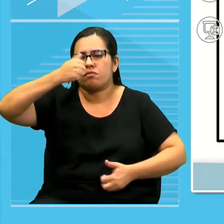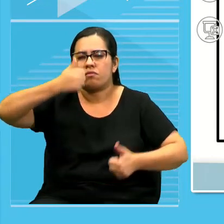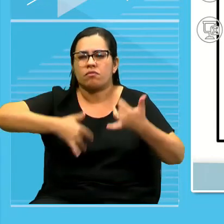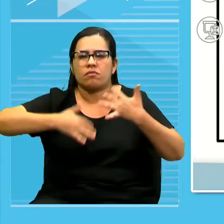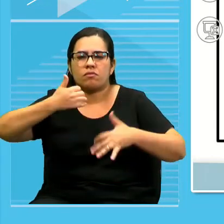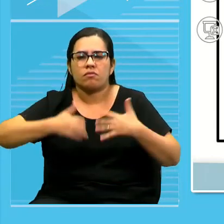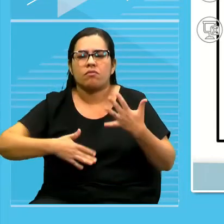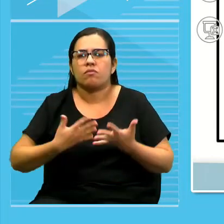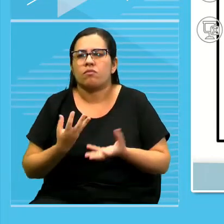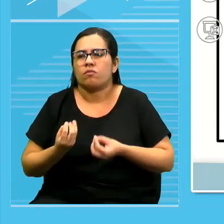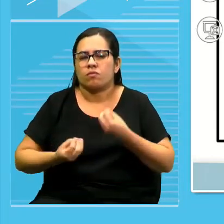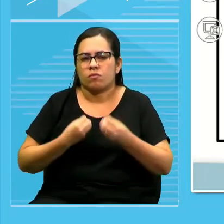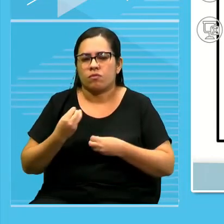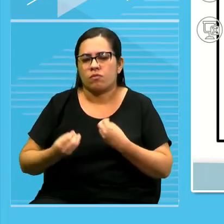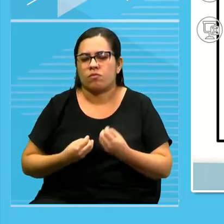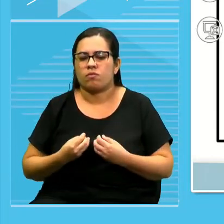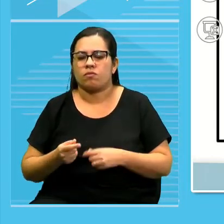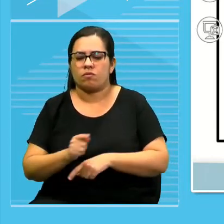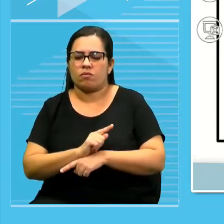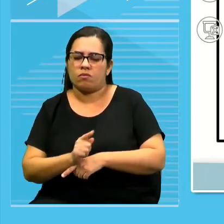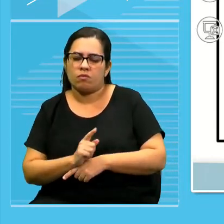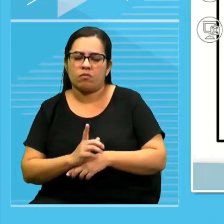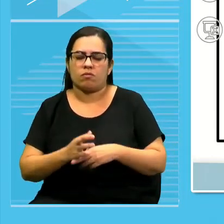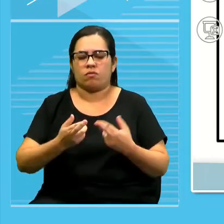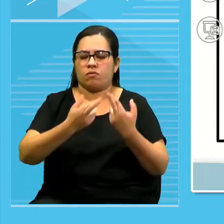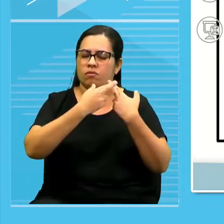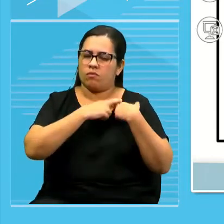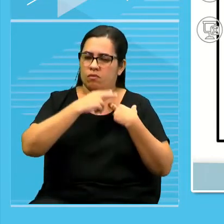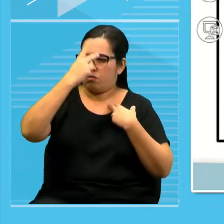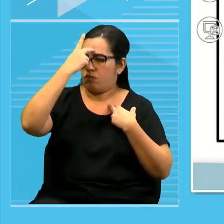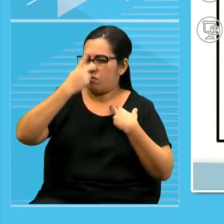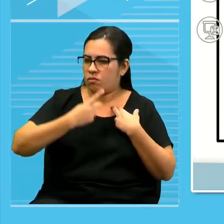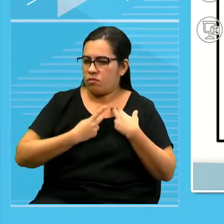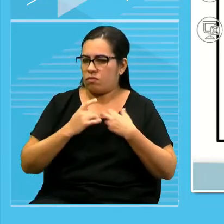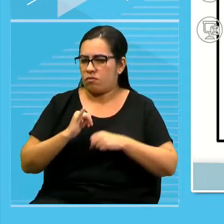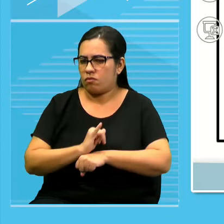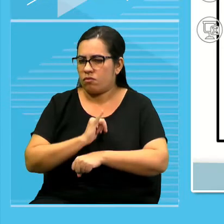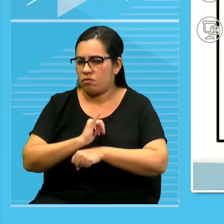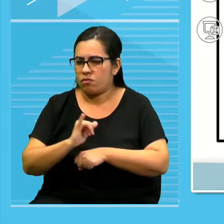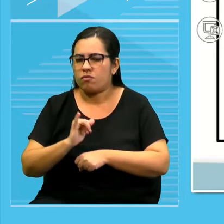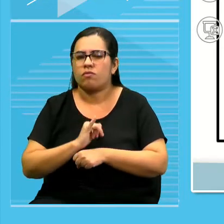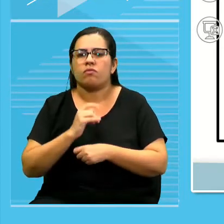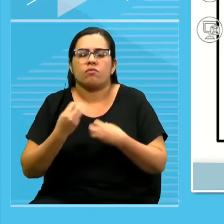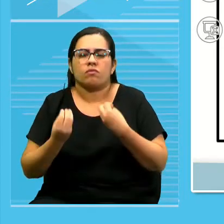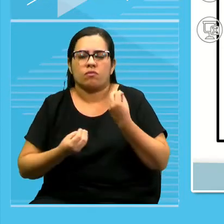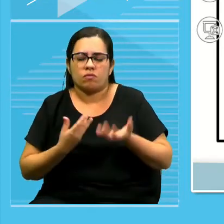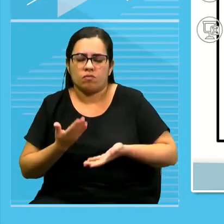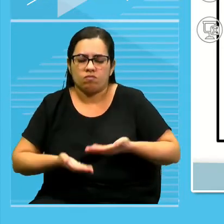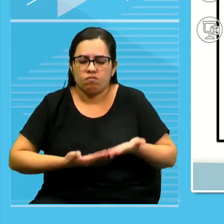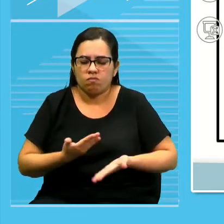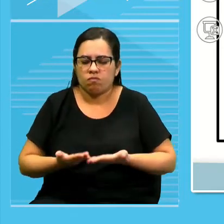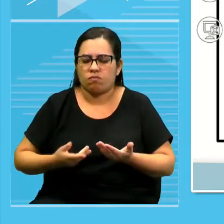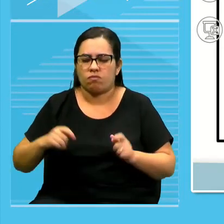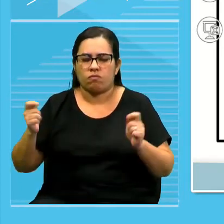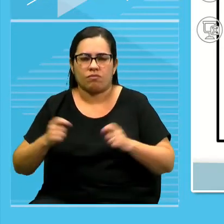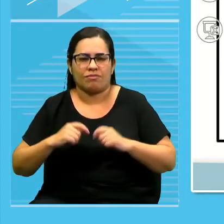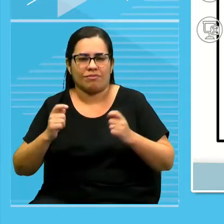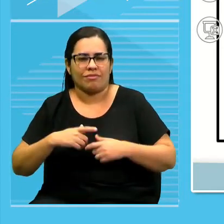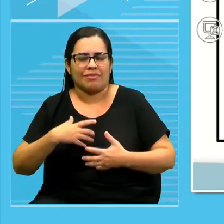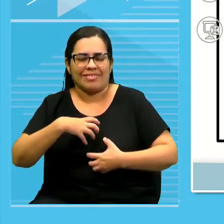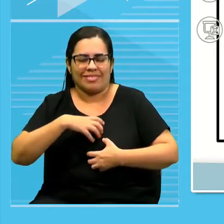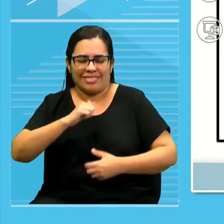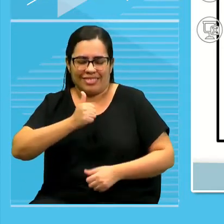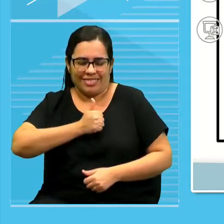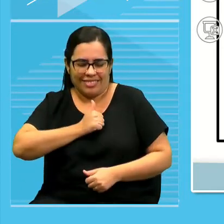Auto gestão Auto responsabilidade alta eficácia auto cuidado auto-estima